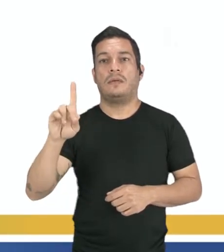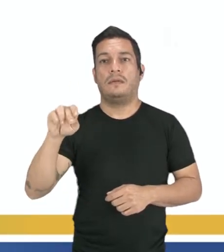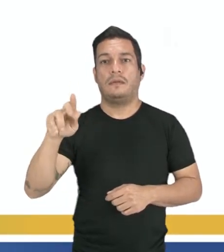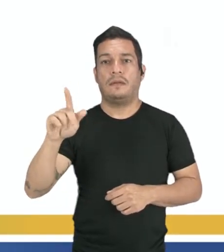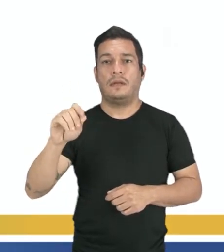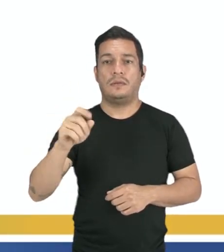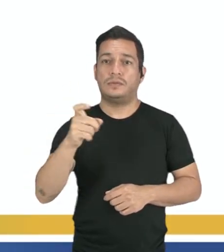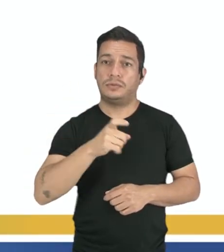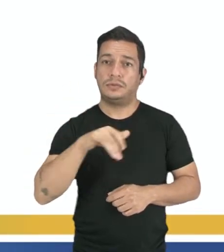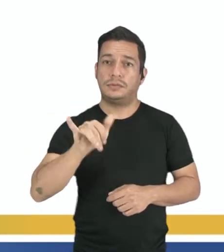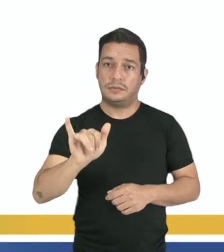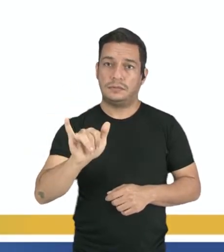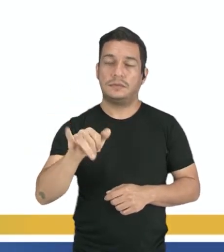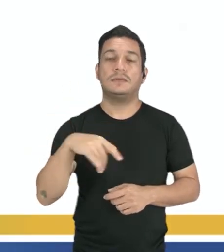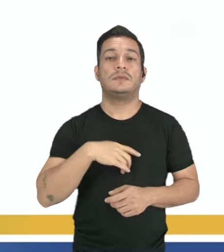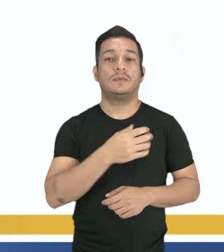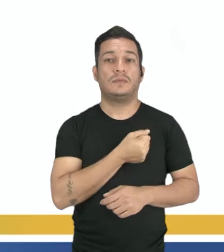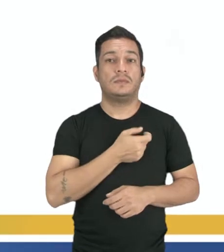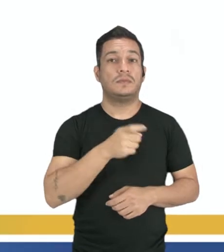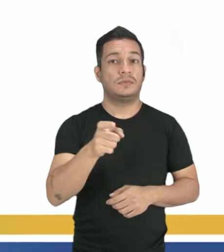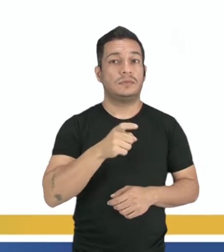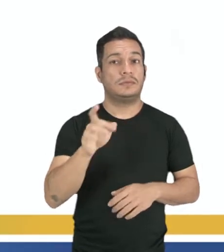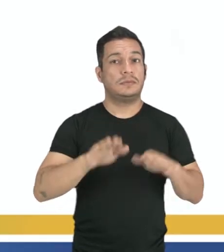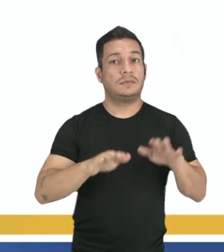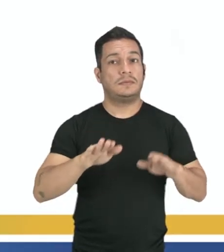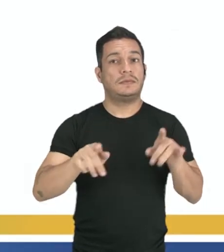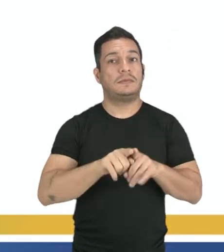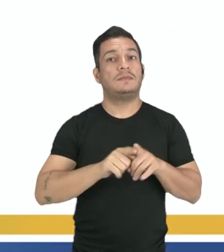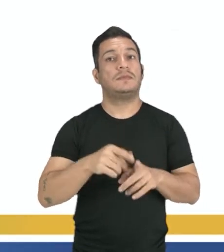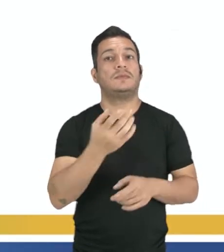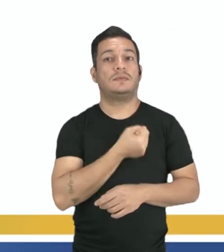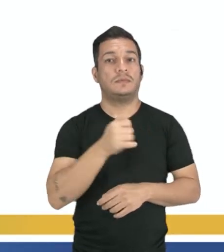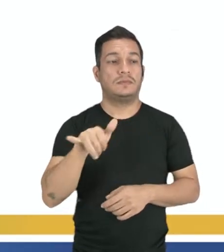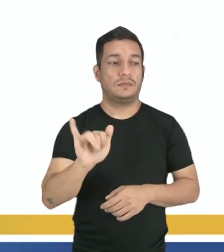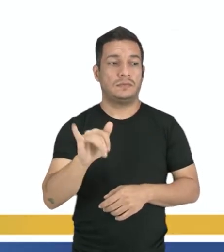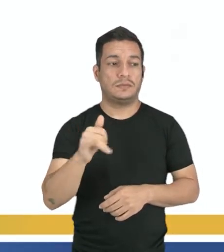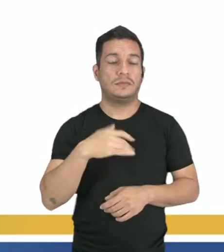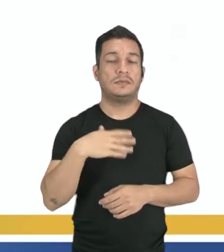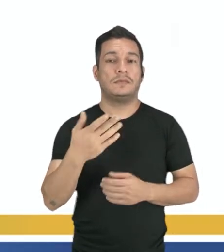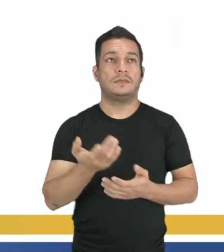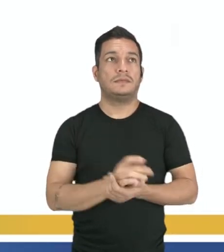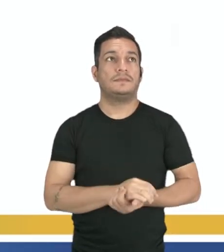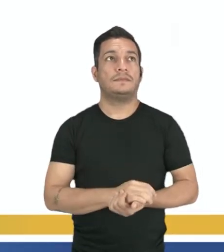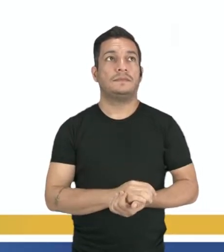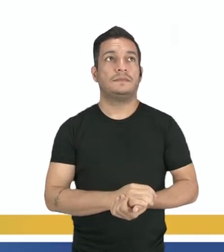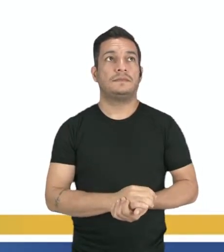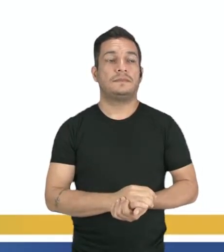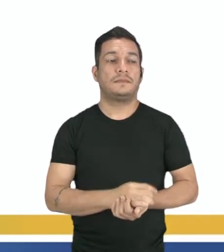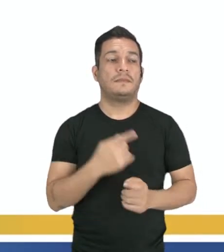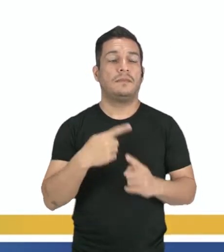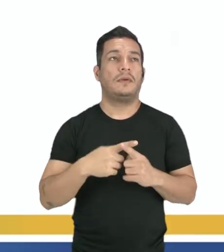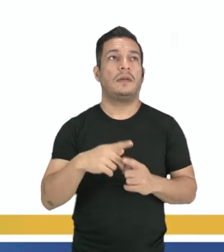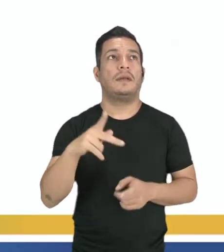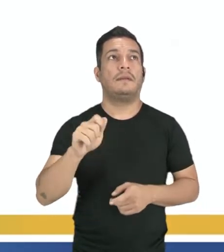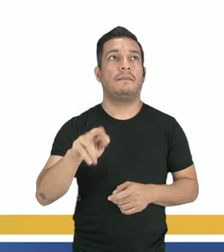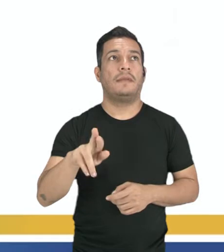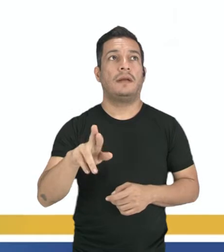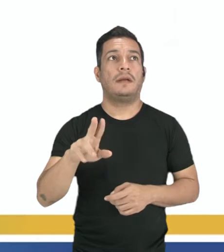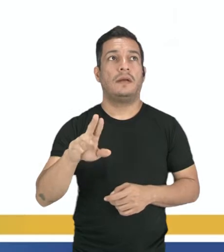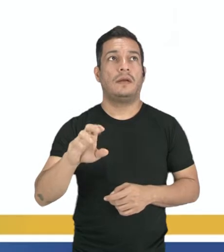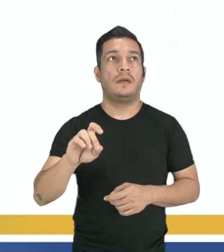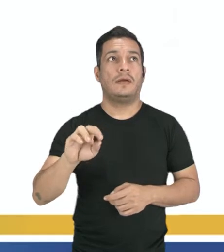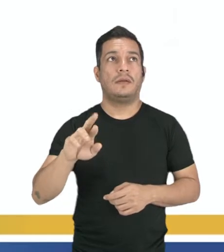da equação. Então, os valores de x dependem dos valores de y e vice-versa. Por que par ordenado? Porque